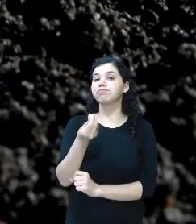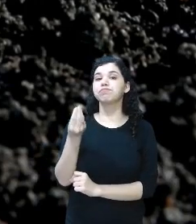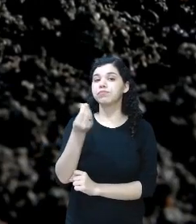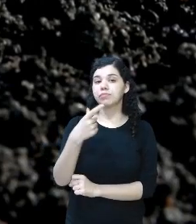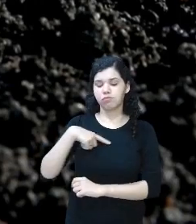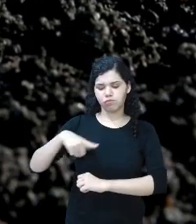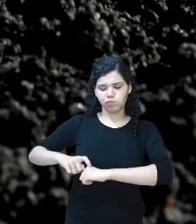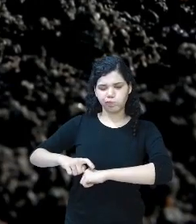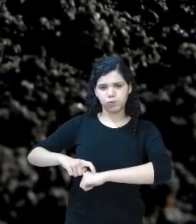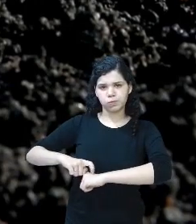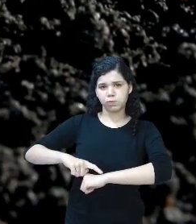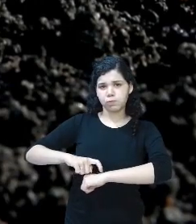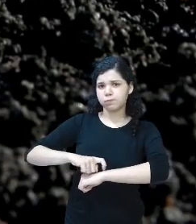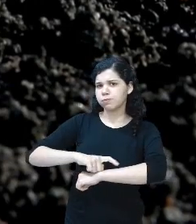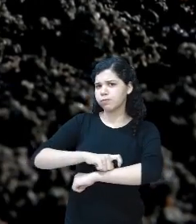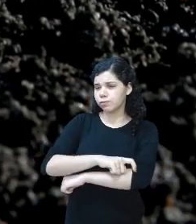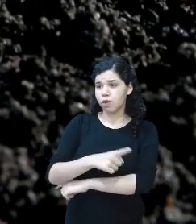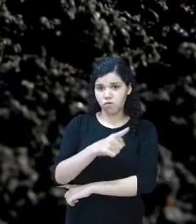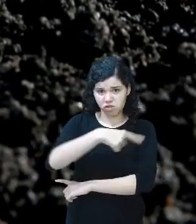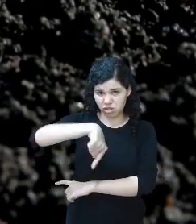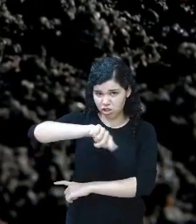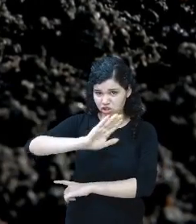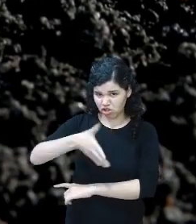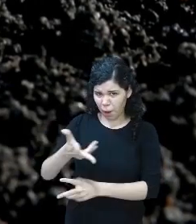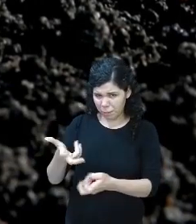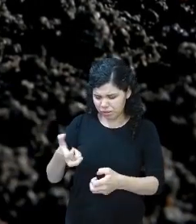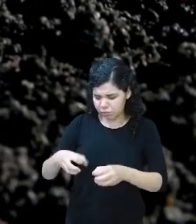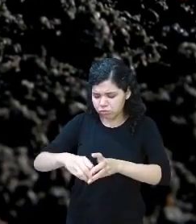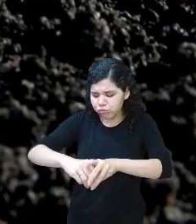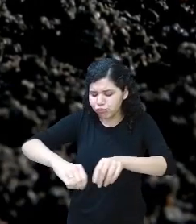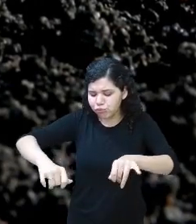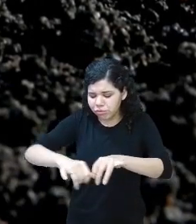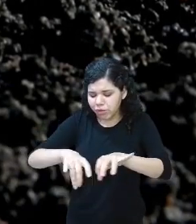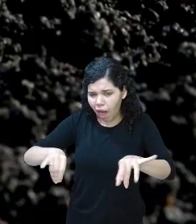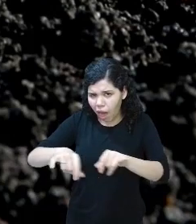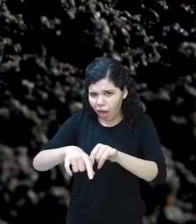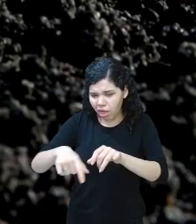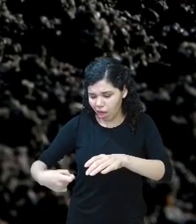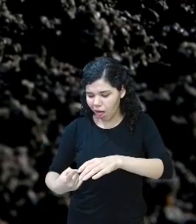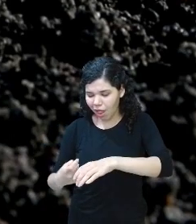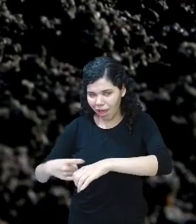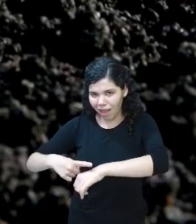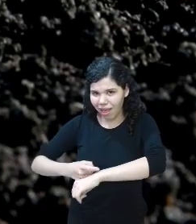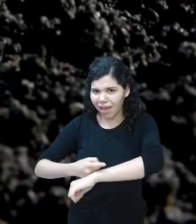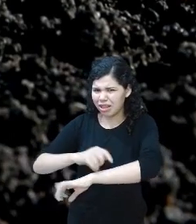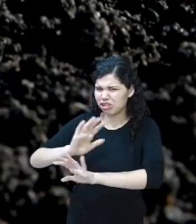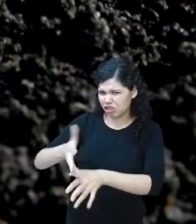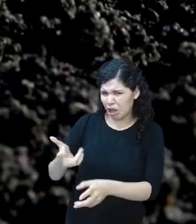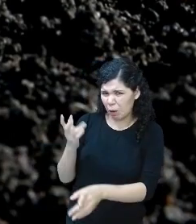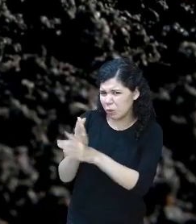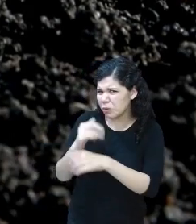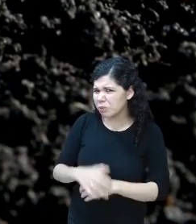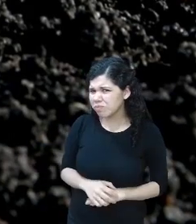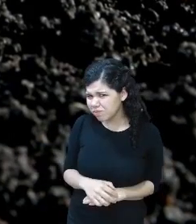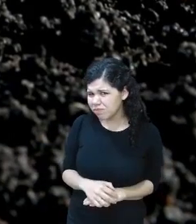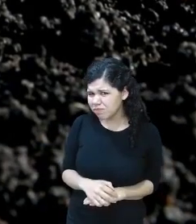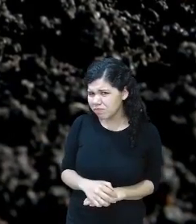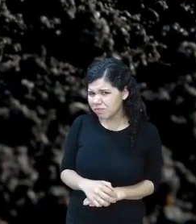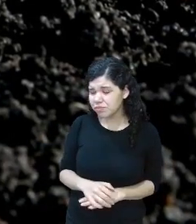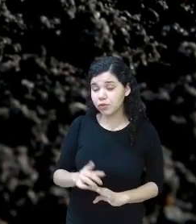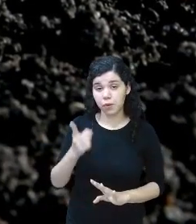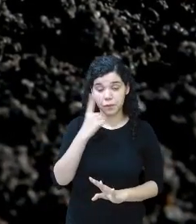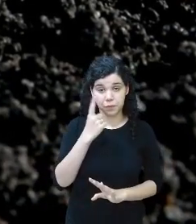uma minhoca, isso mesmo. Vocês já viram na areia esse tipo de animal?